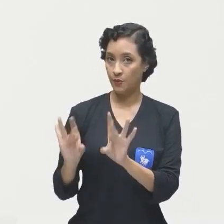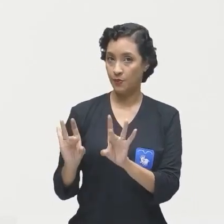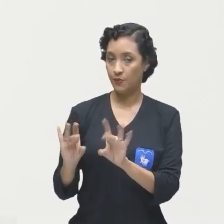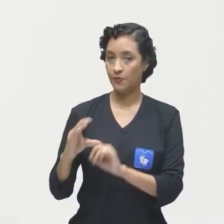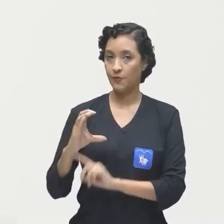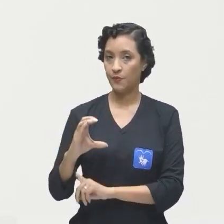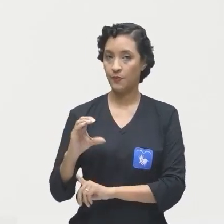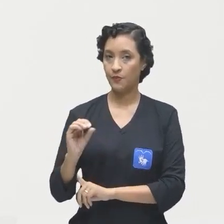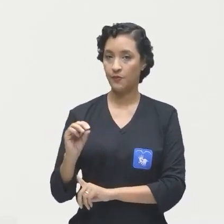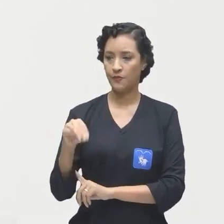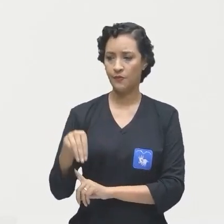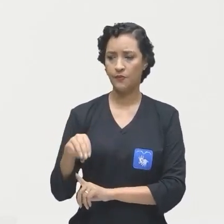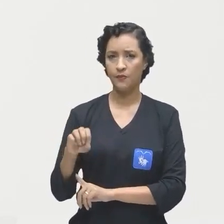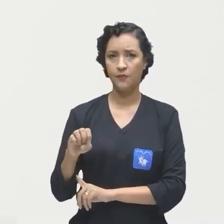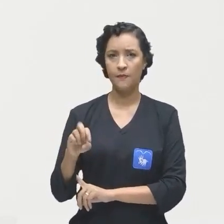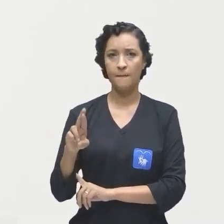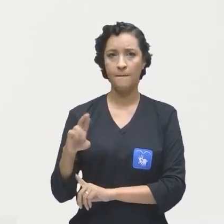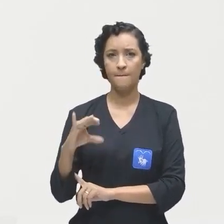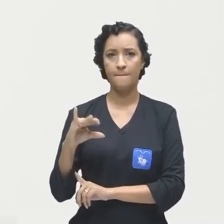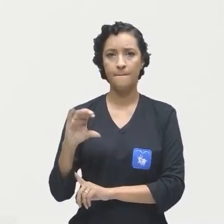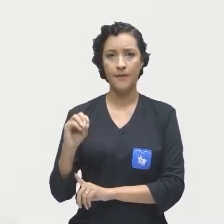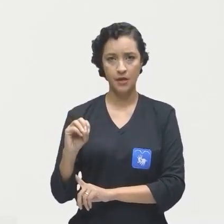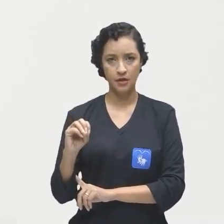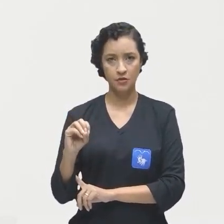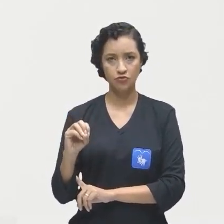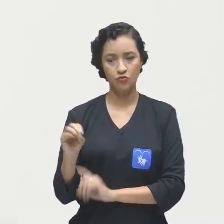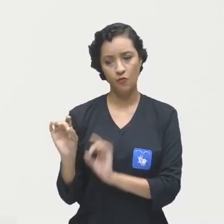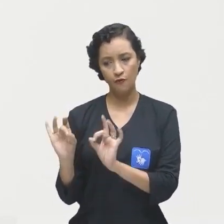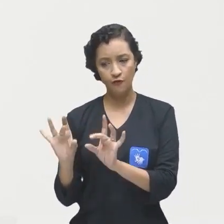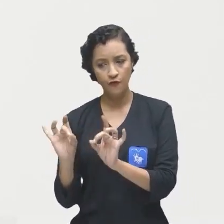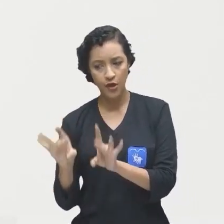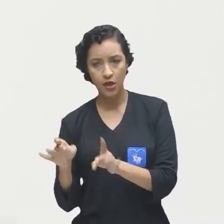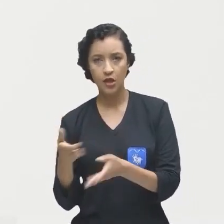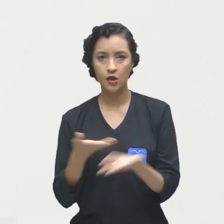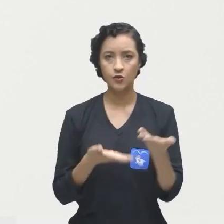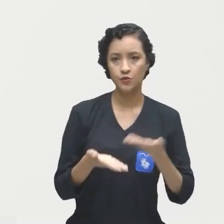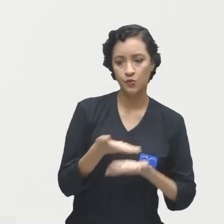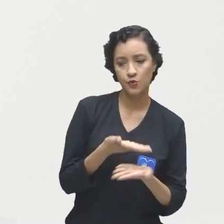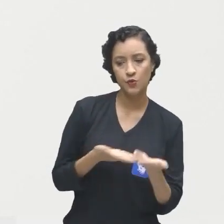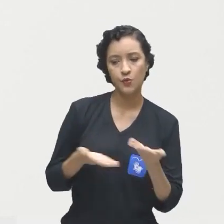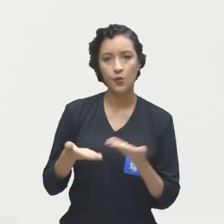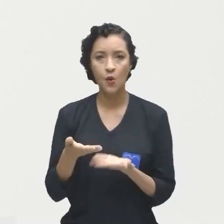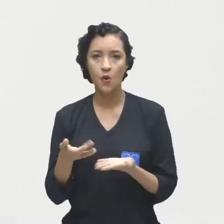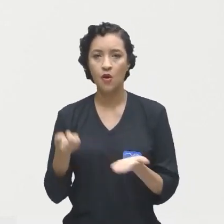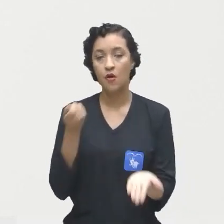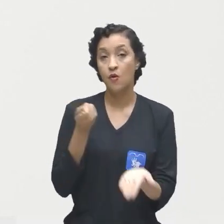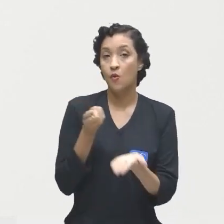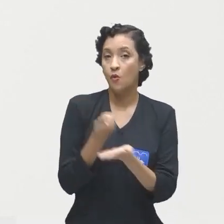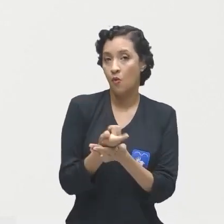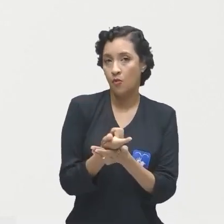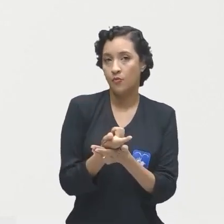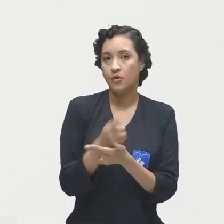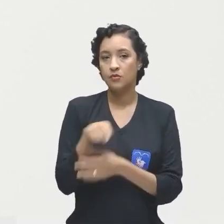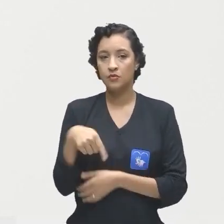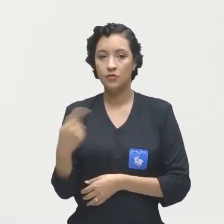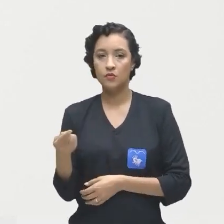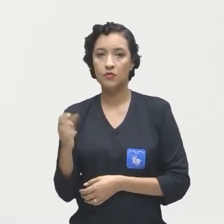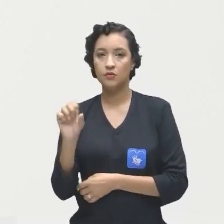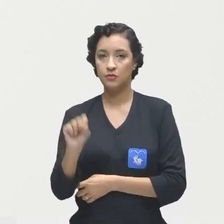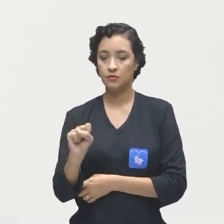fazer o quê? Onde se troca, onde se vende, onde se compra. E os serviços são aqueles que